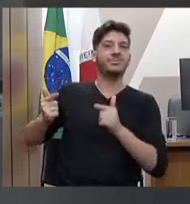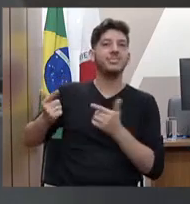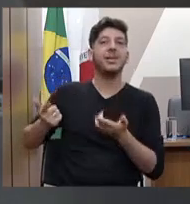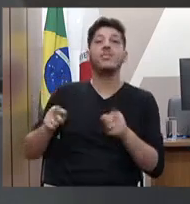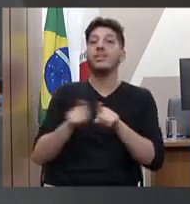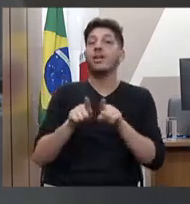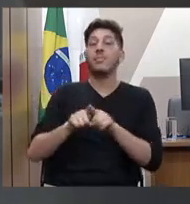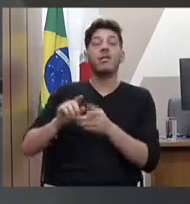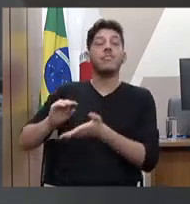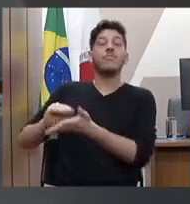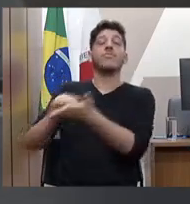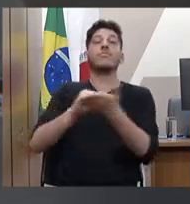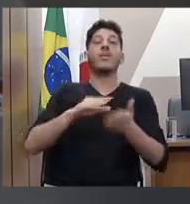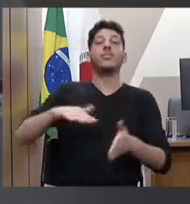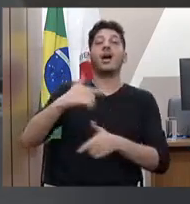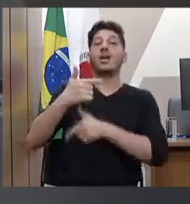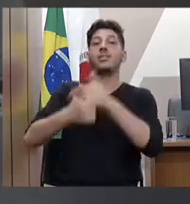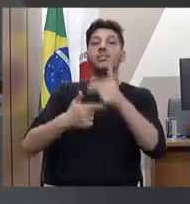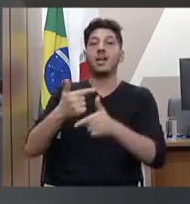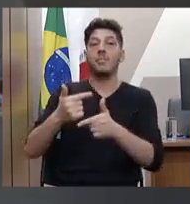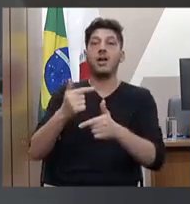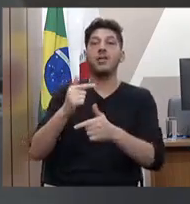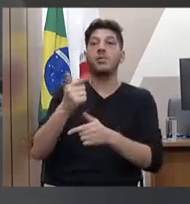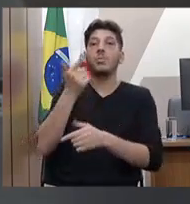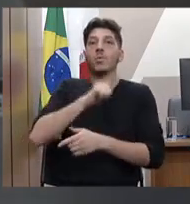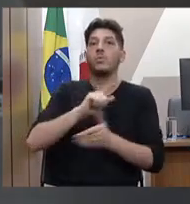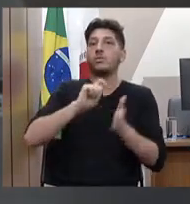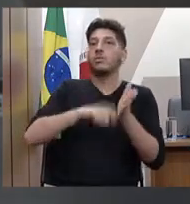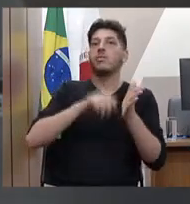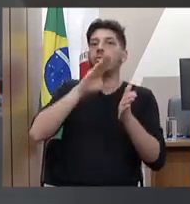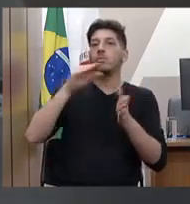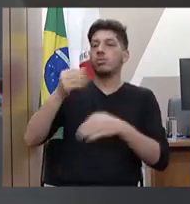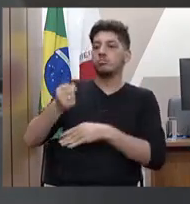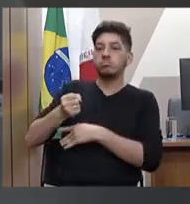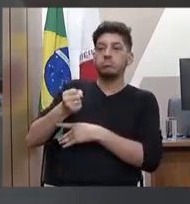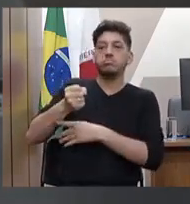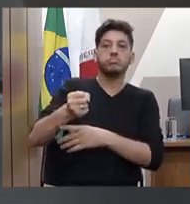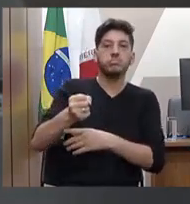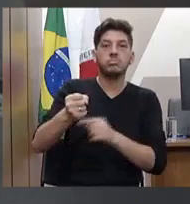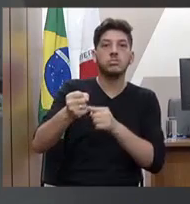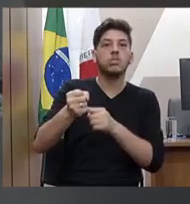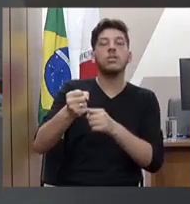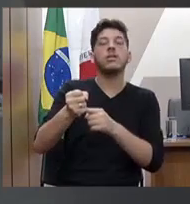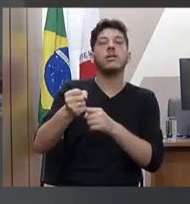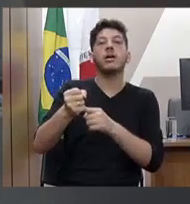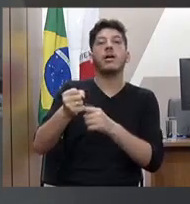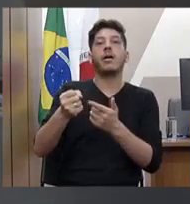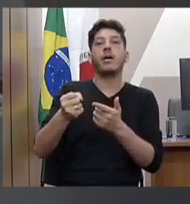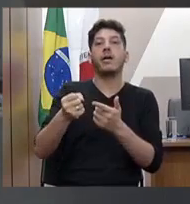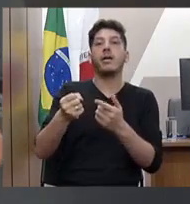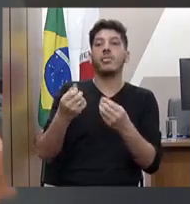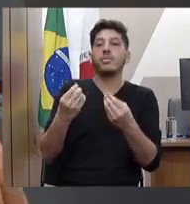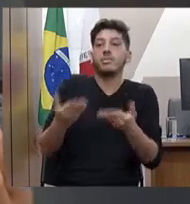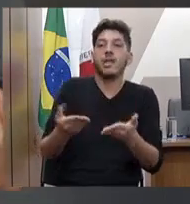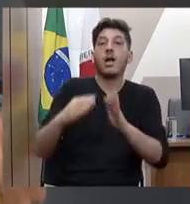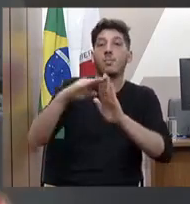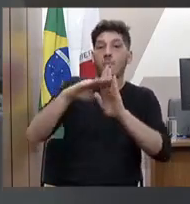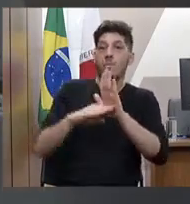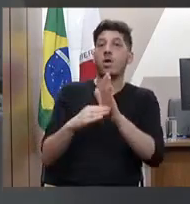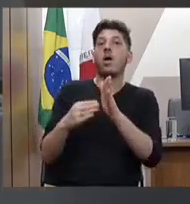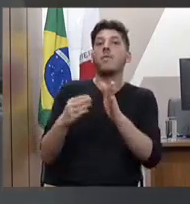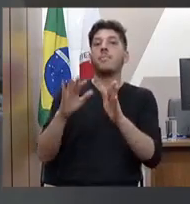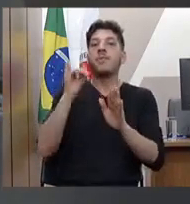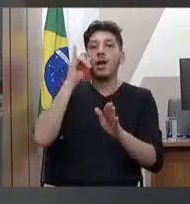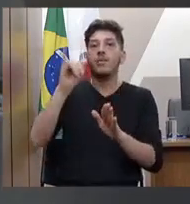déficit no mercado de profissionais que entregam um programa de gerenciamento de riscos